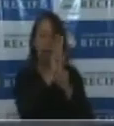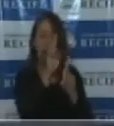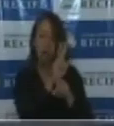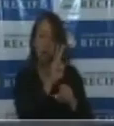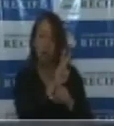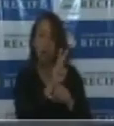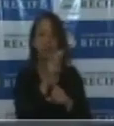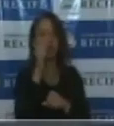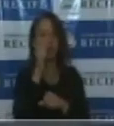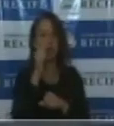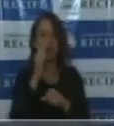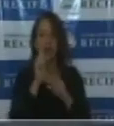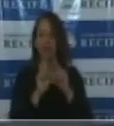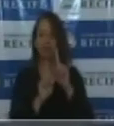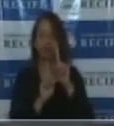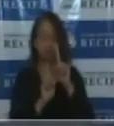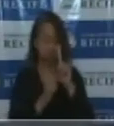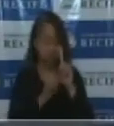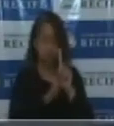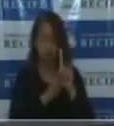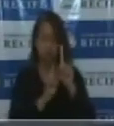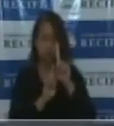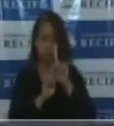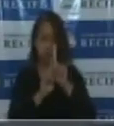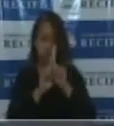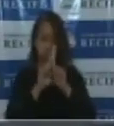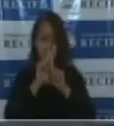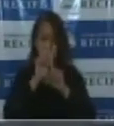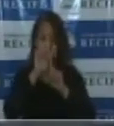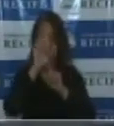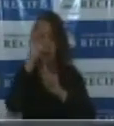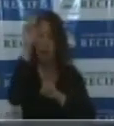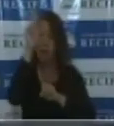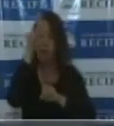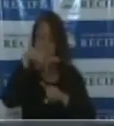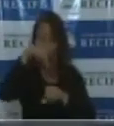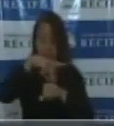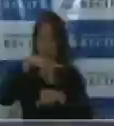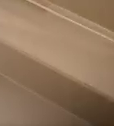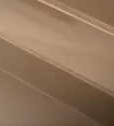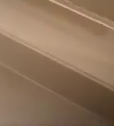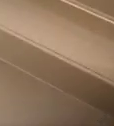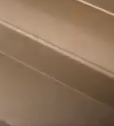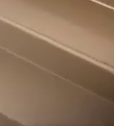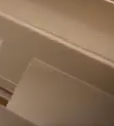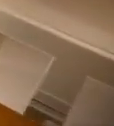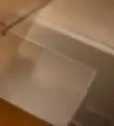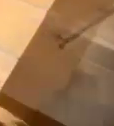alarmantes. Nós somos o país que mais mata mulheres trans.